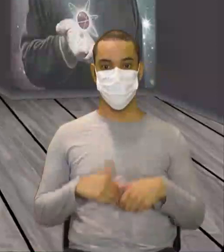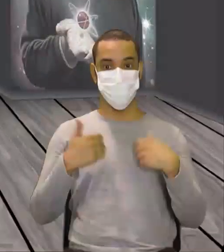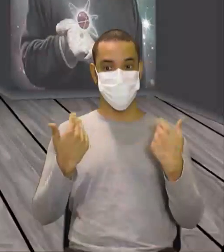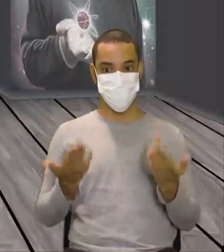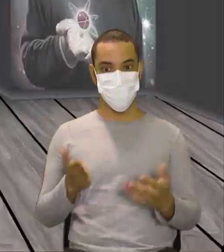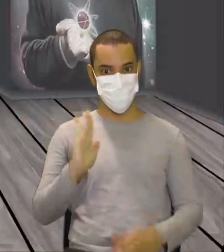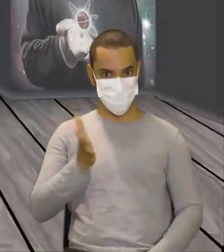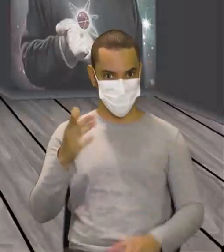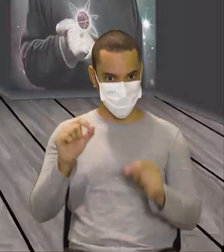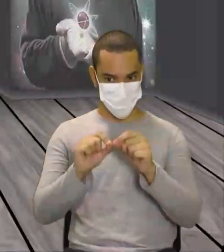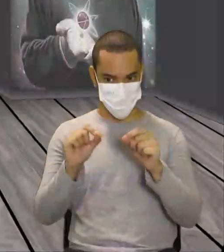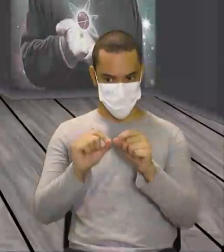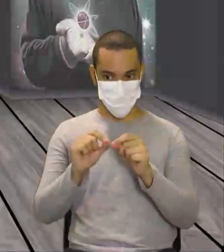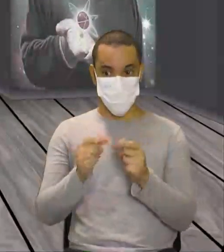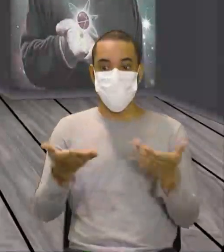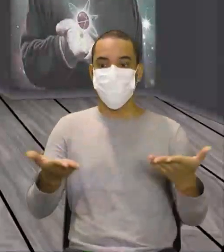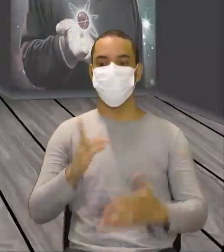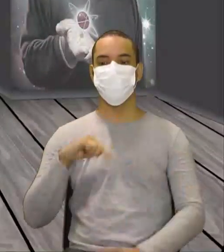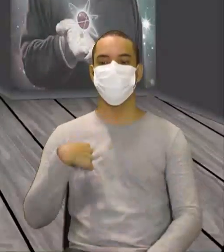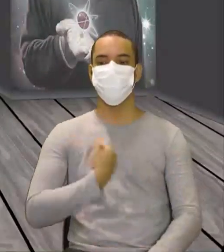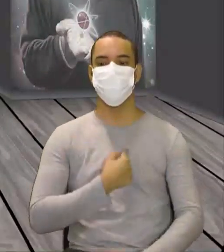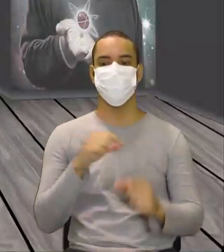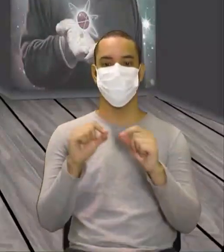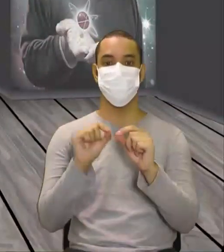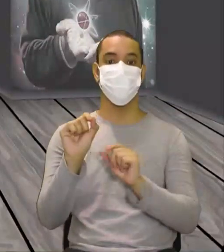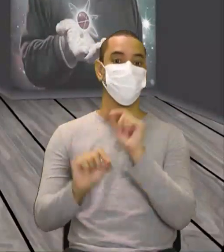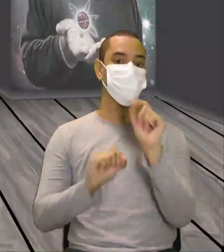Então, já fizeram? Agora nós vamos fazer a